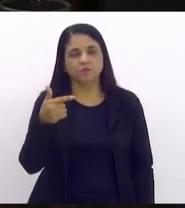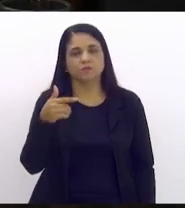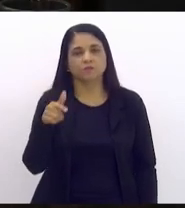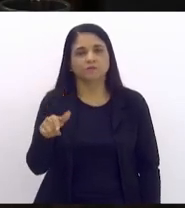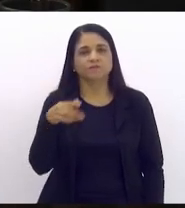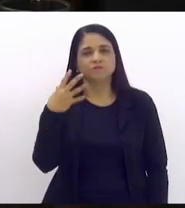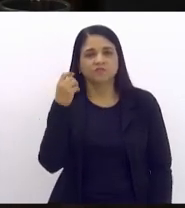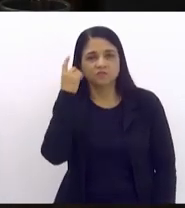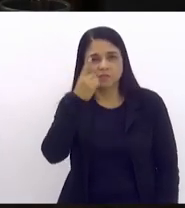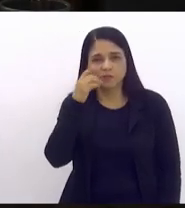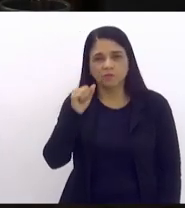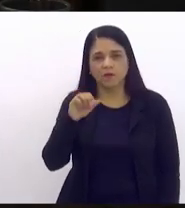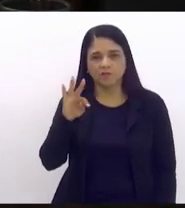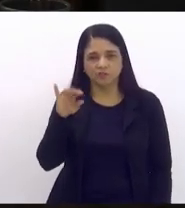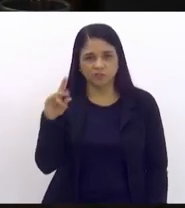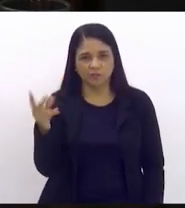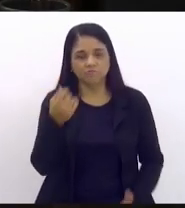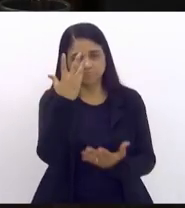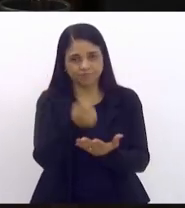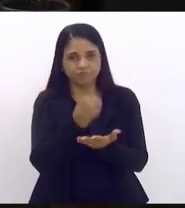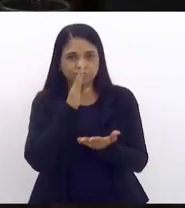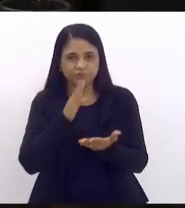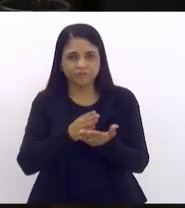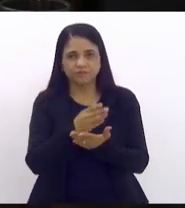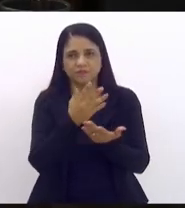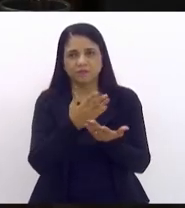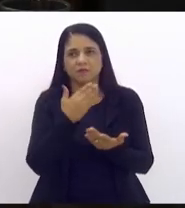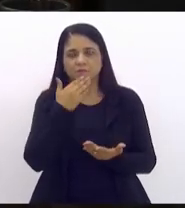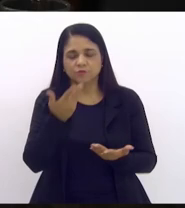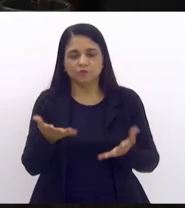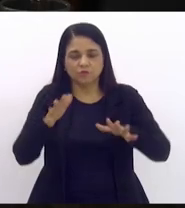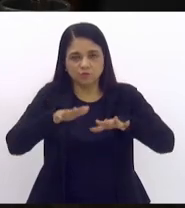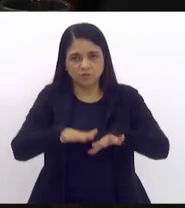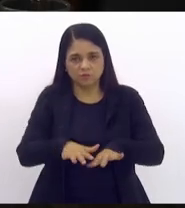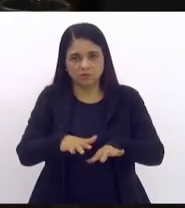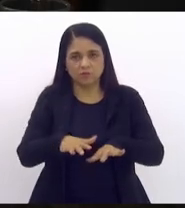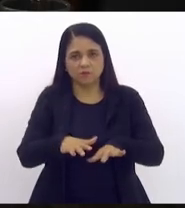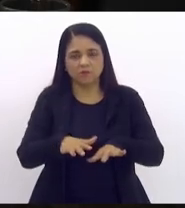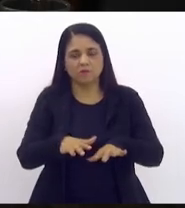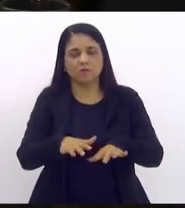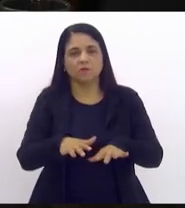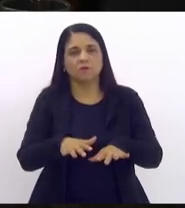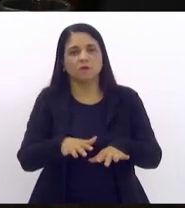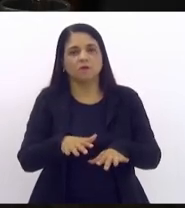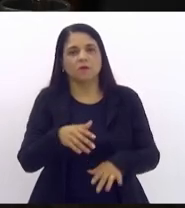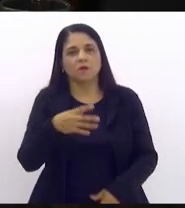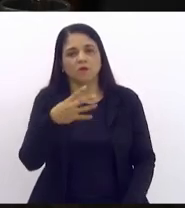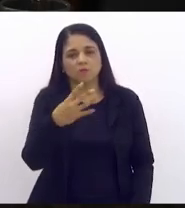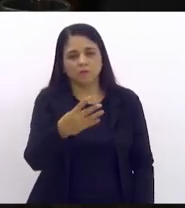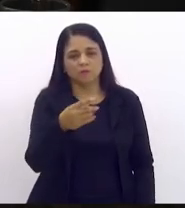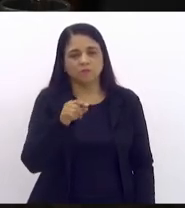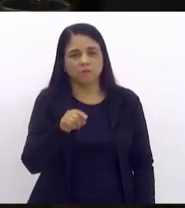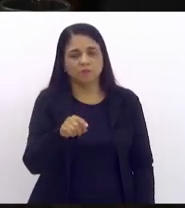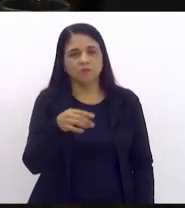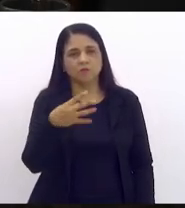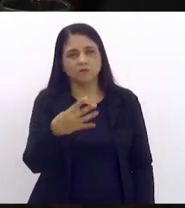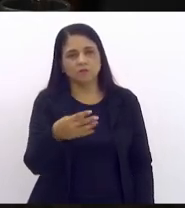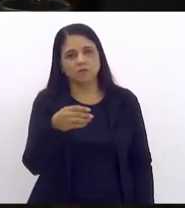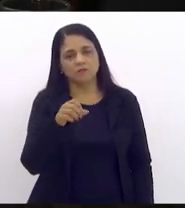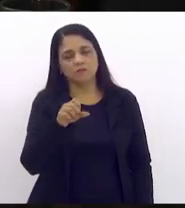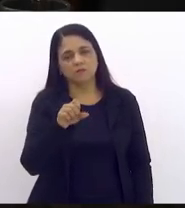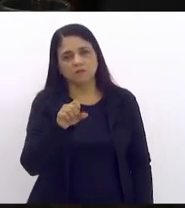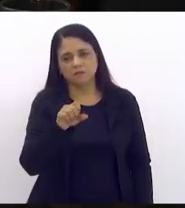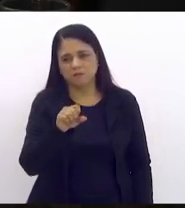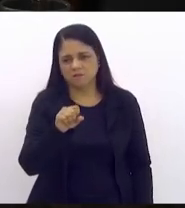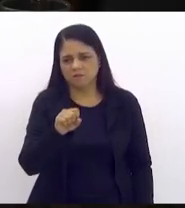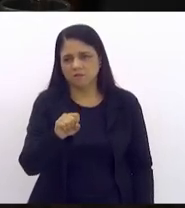aprovam, permaneçam como estão, aprovado. Há sobre a mesa pedido de inclusão na ordem do dia do projeto 4.448,